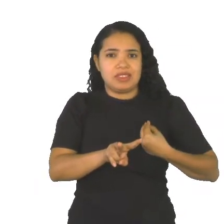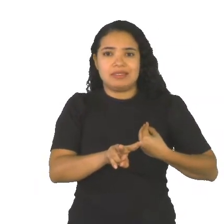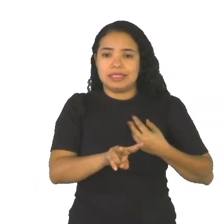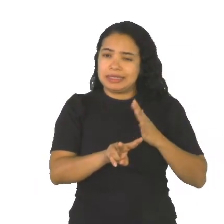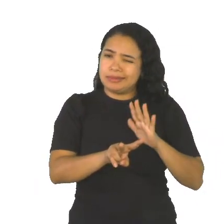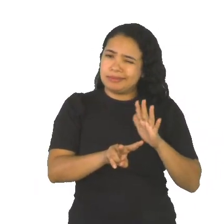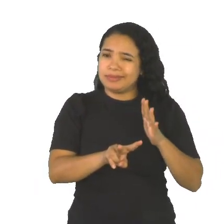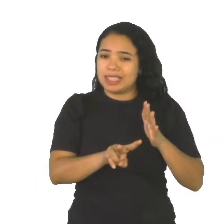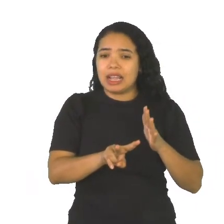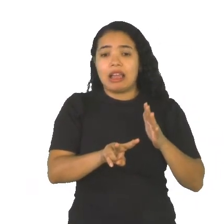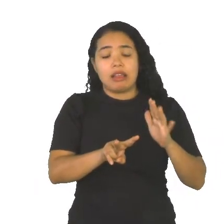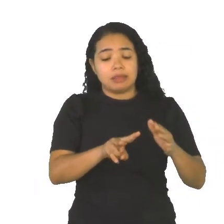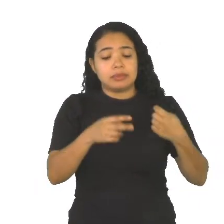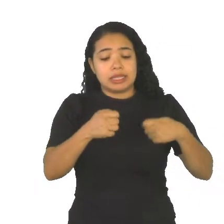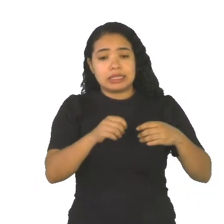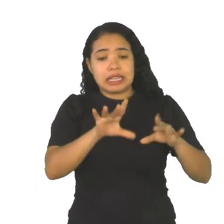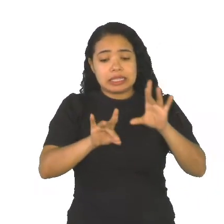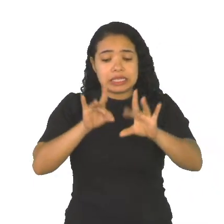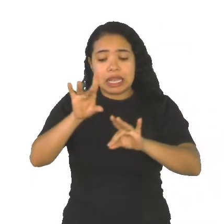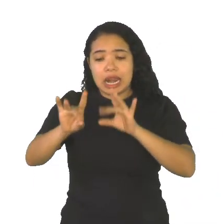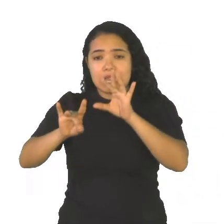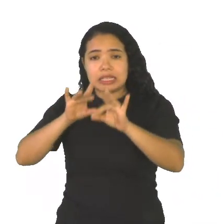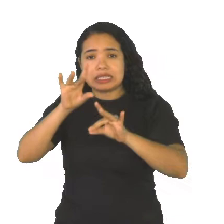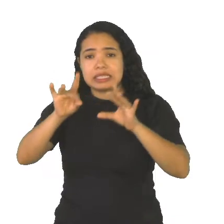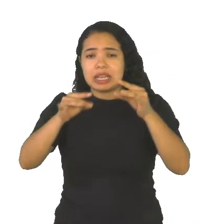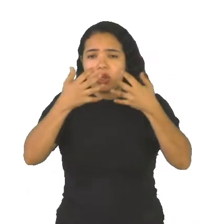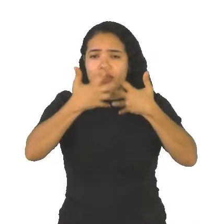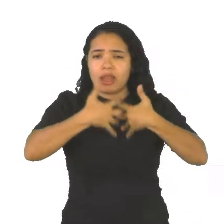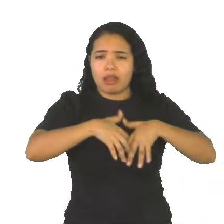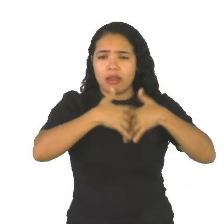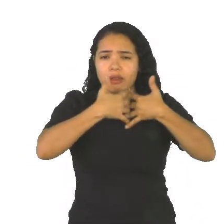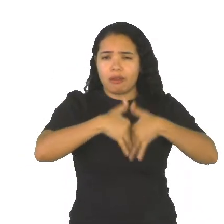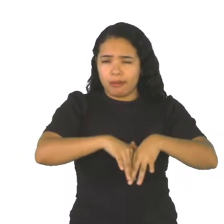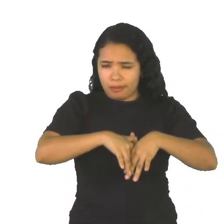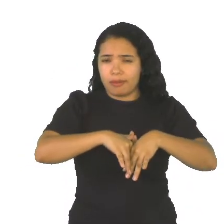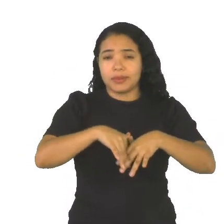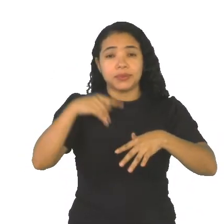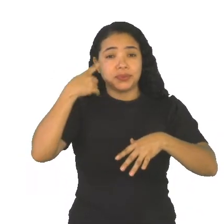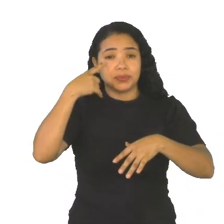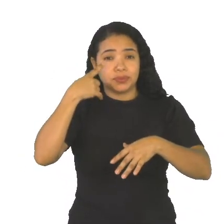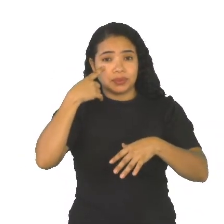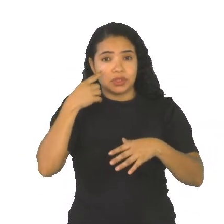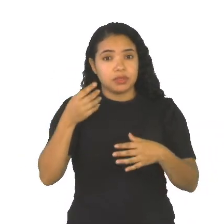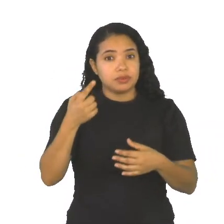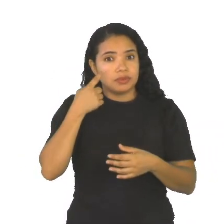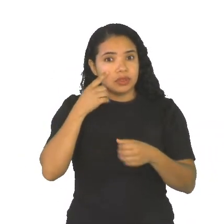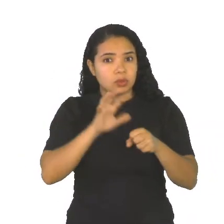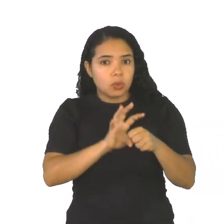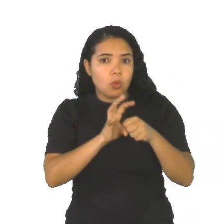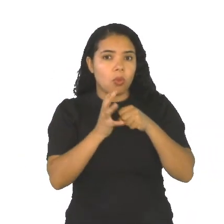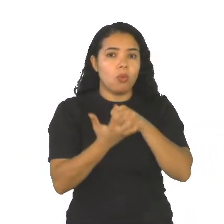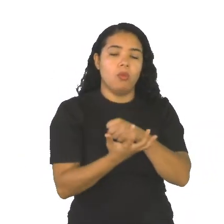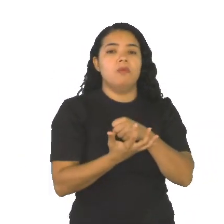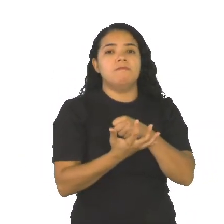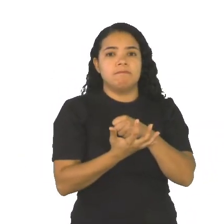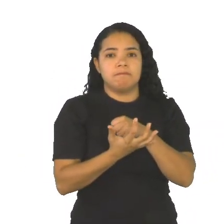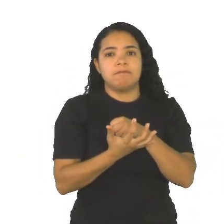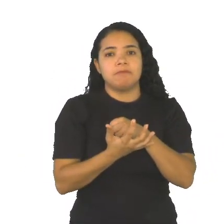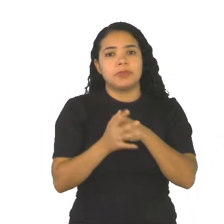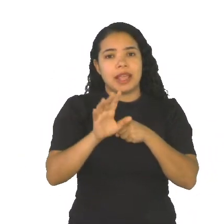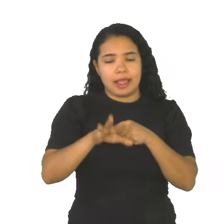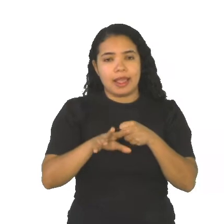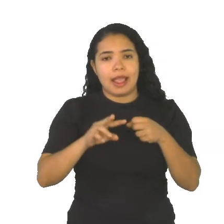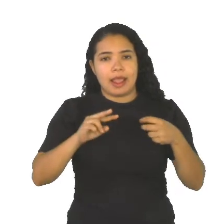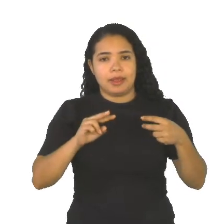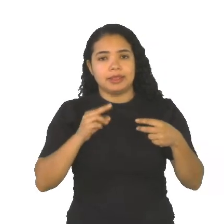através da seleção natural. É o que a gente está acontecendo aí, que a gente está vendo sobre a nova onda do Covid, né? Um Covid mutante.